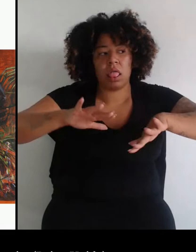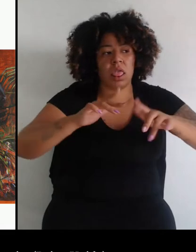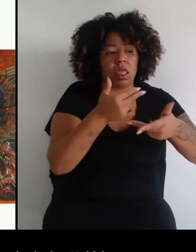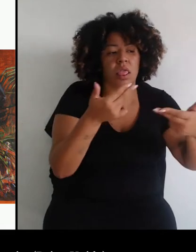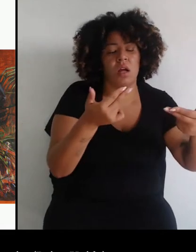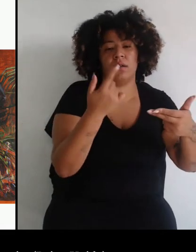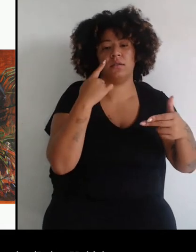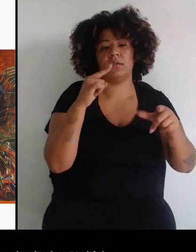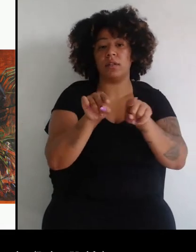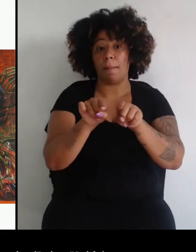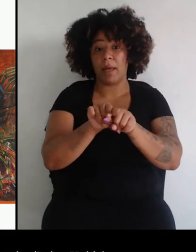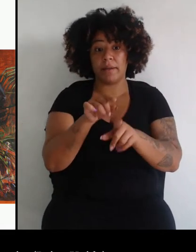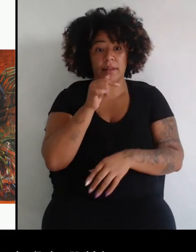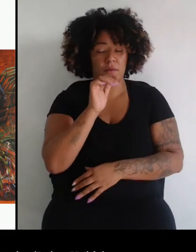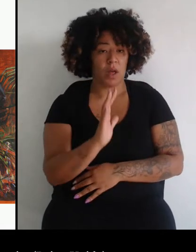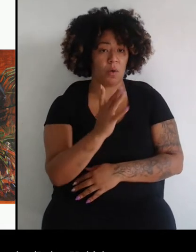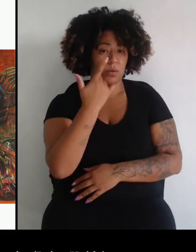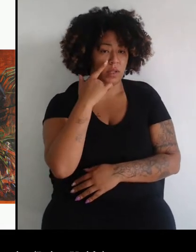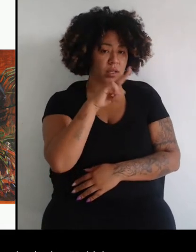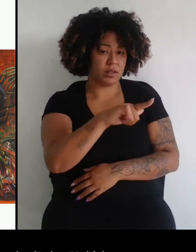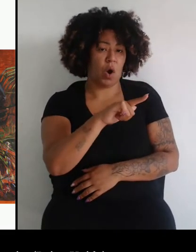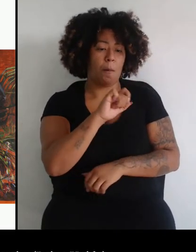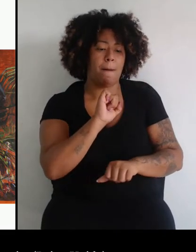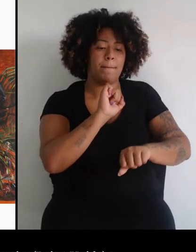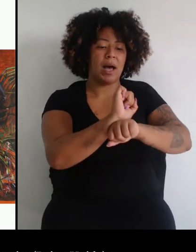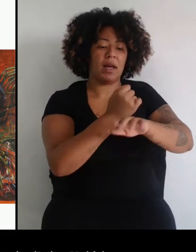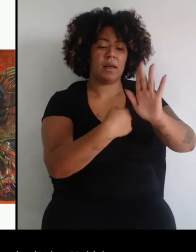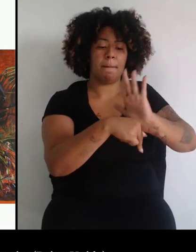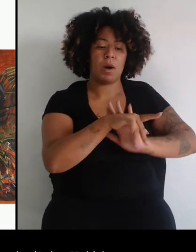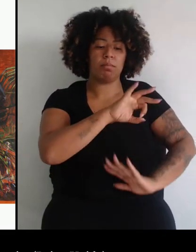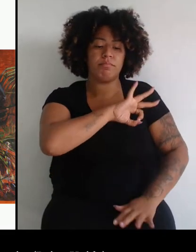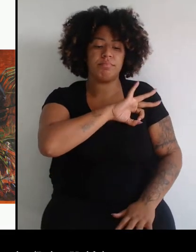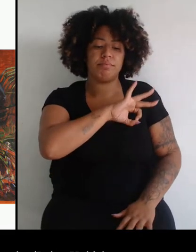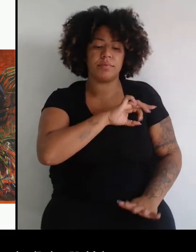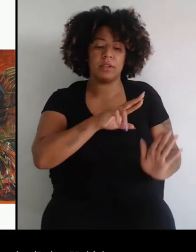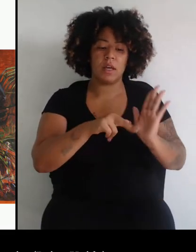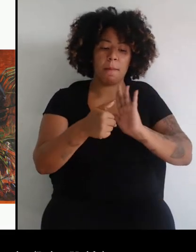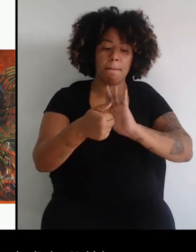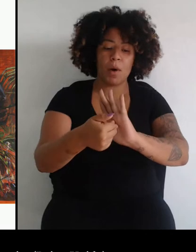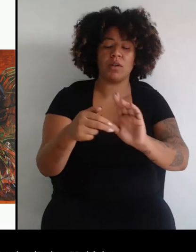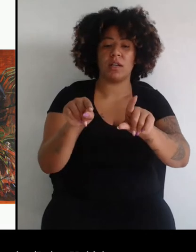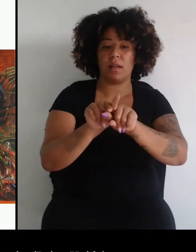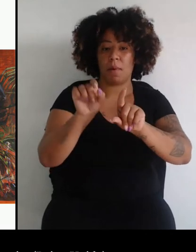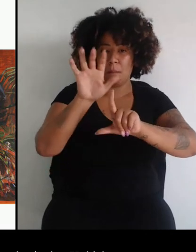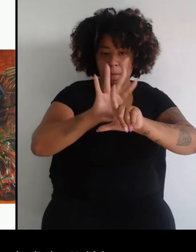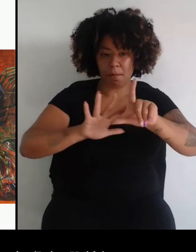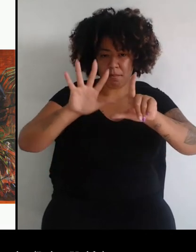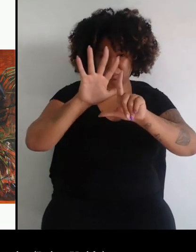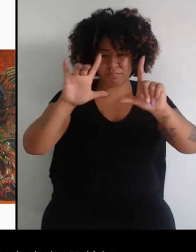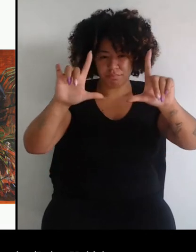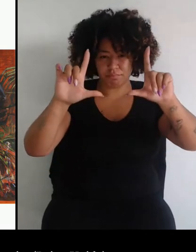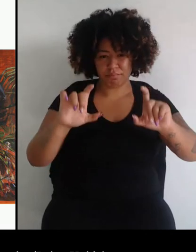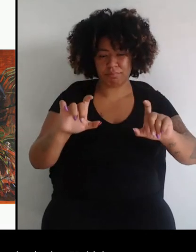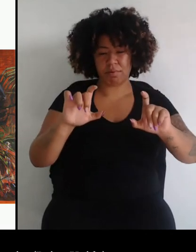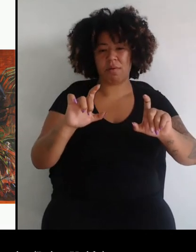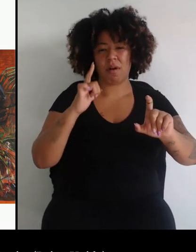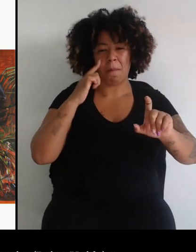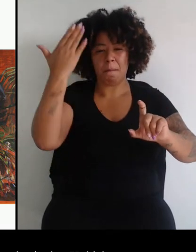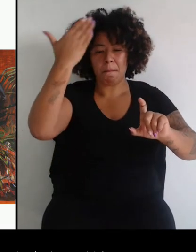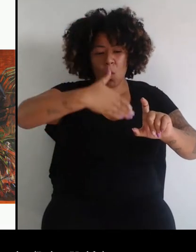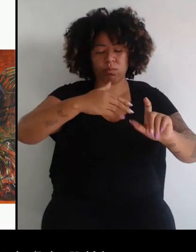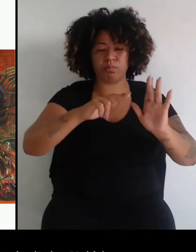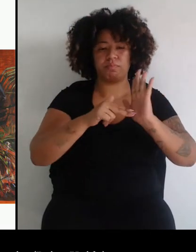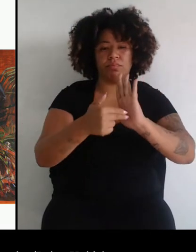batida policial dos anos de 1920 mostrando a foto de um quadro apresentada como evidência de que atos não